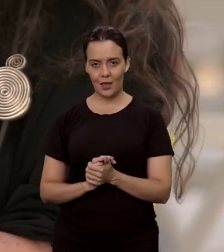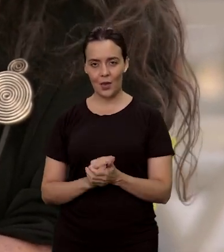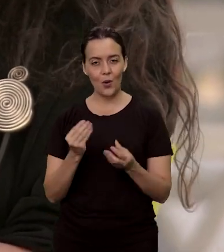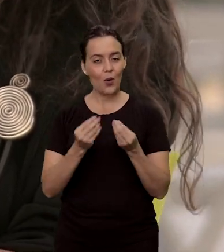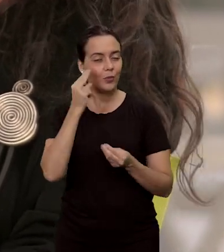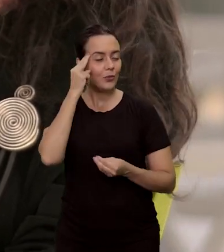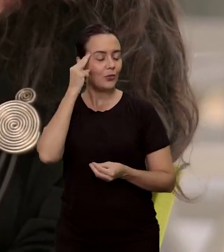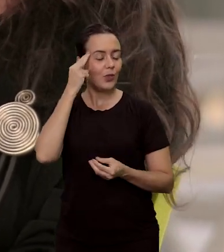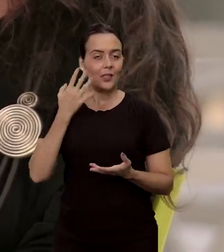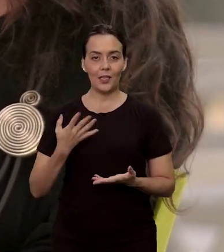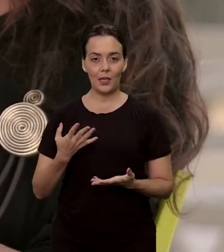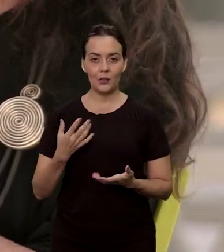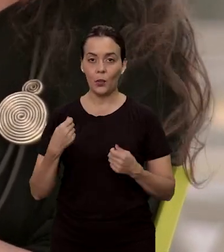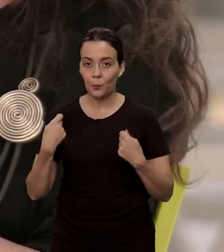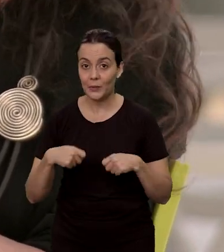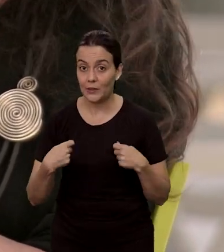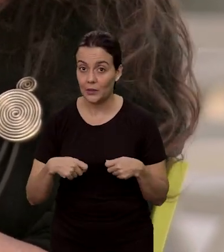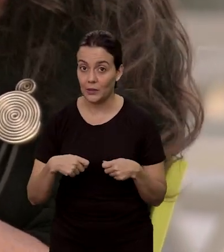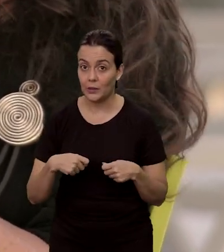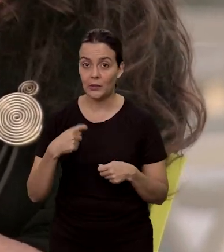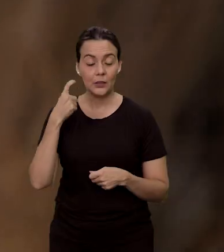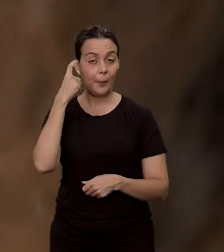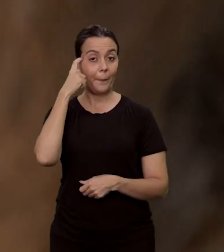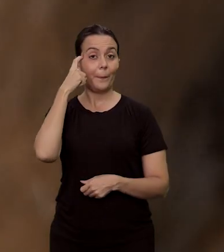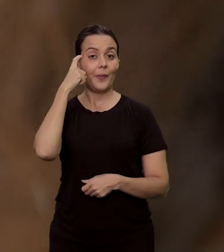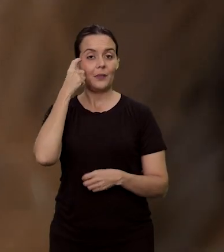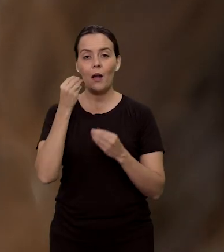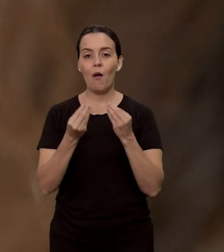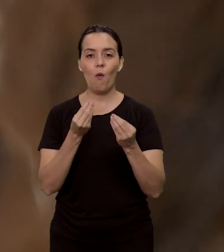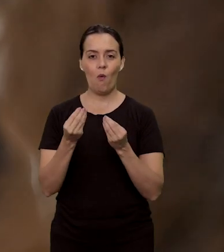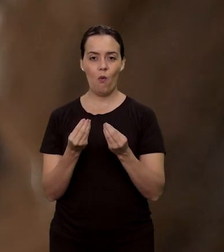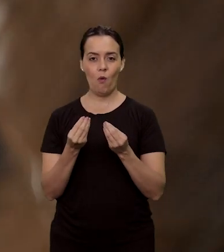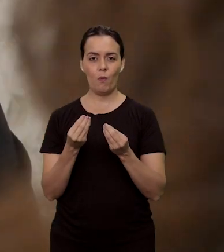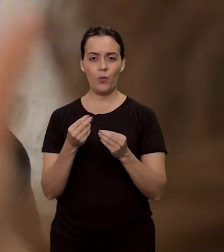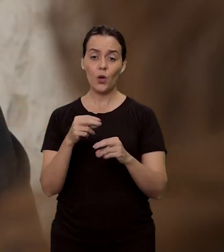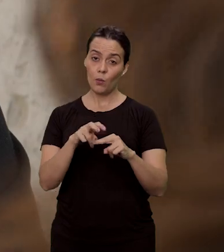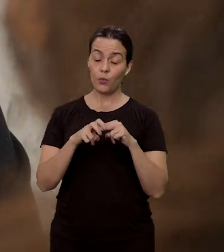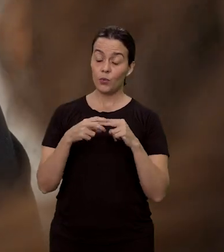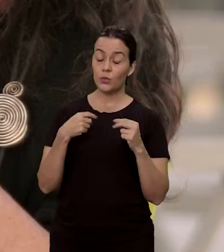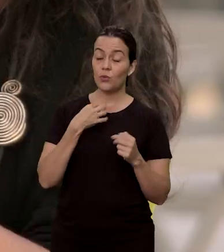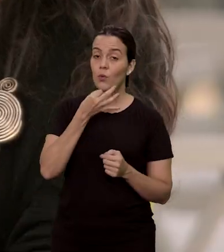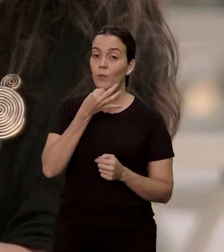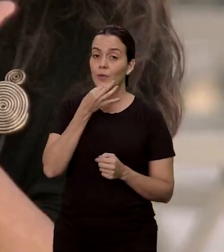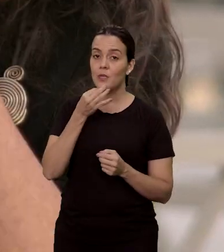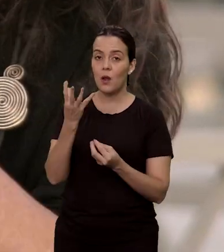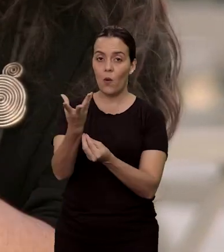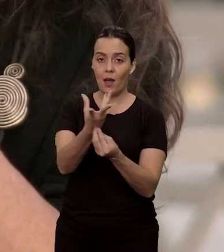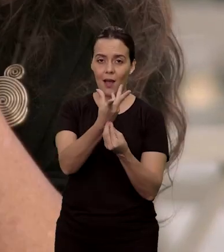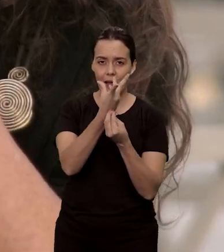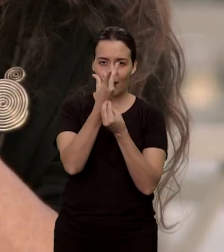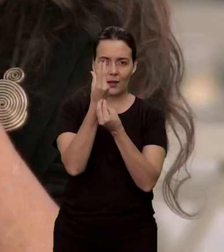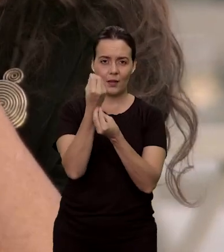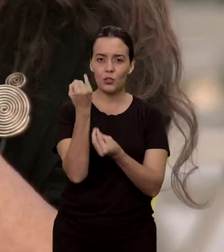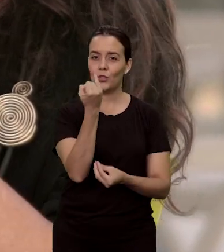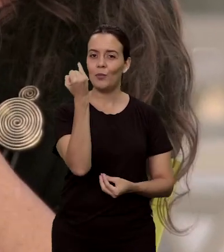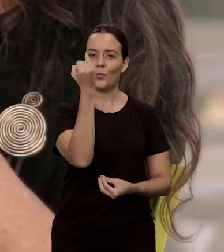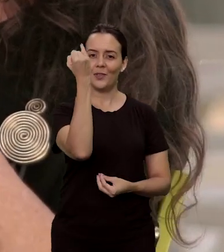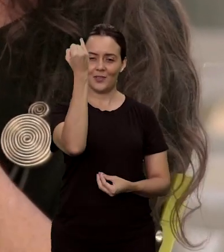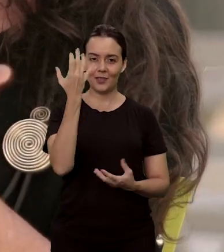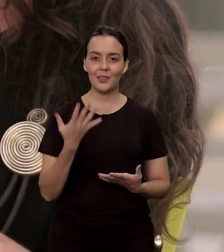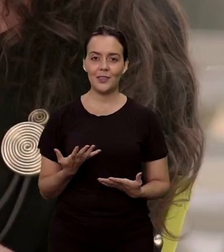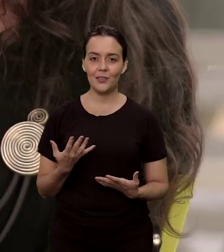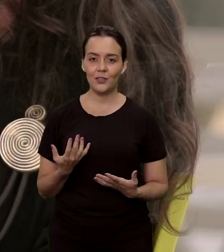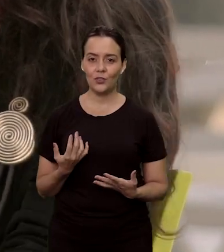como imaginar outros futuros. Por isso, inclusive, a arte é tão importante. A arte cria mundos para que